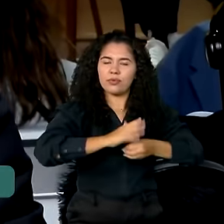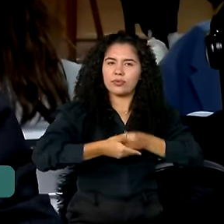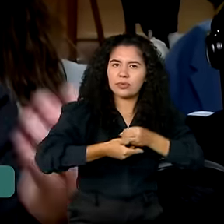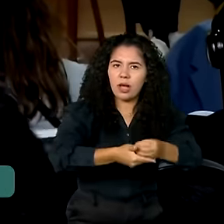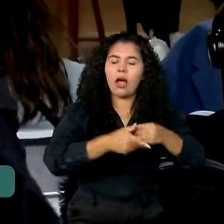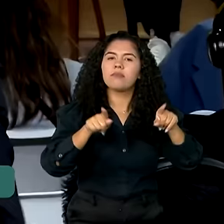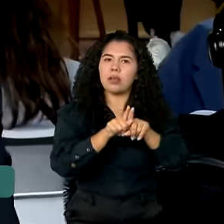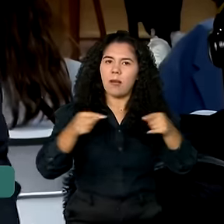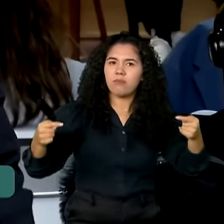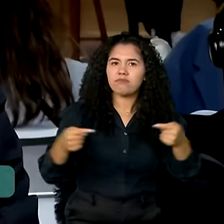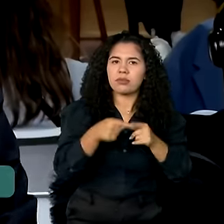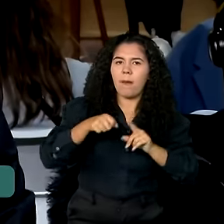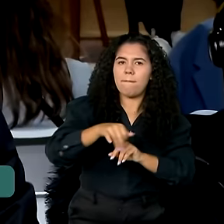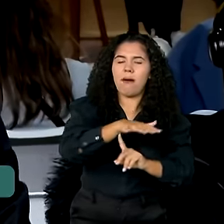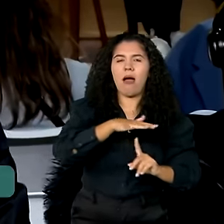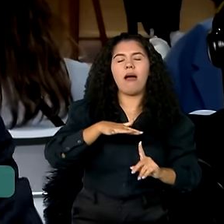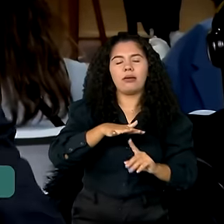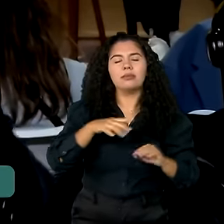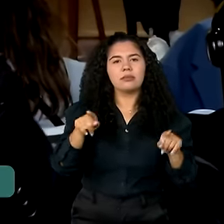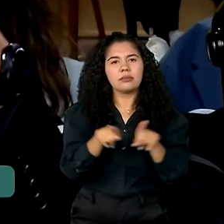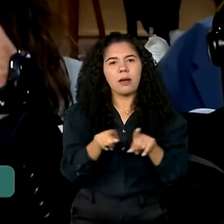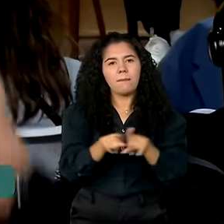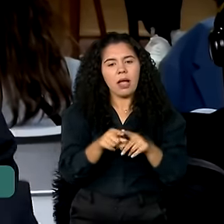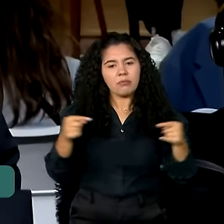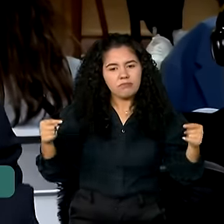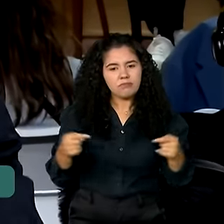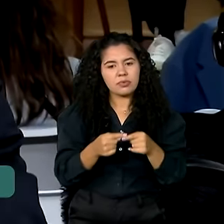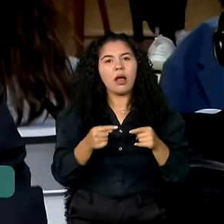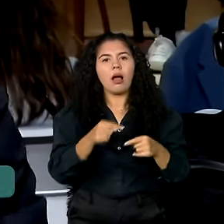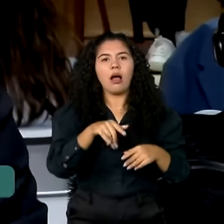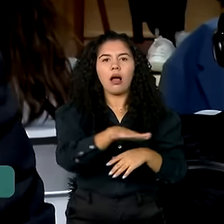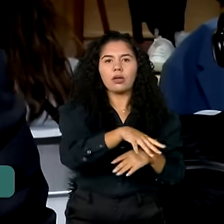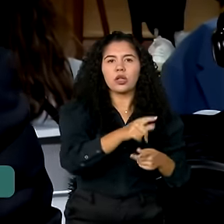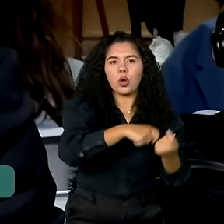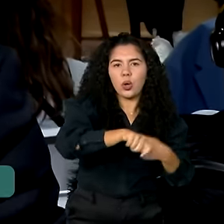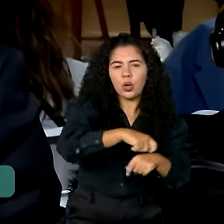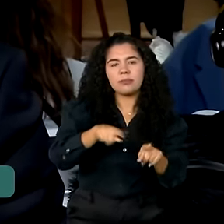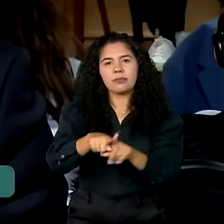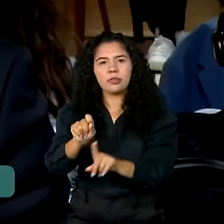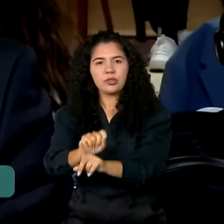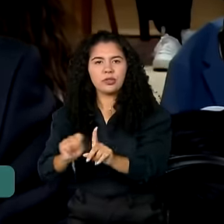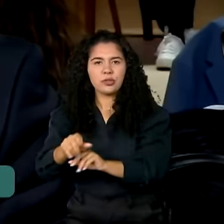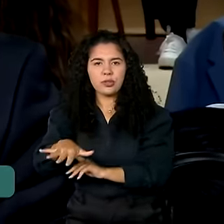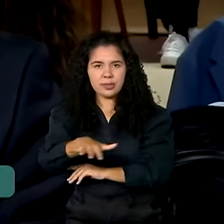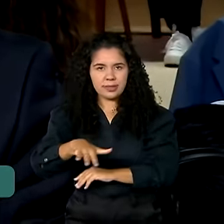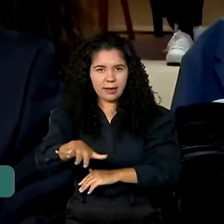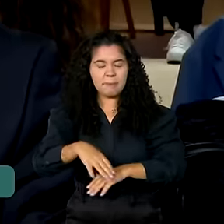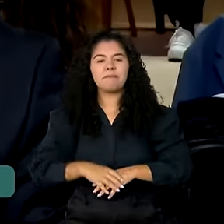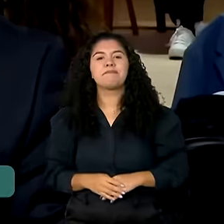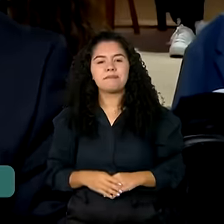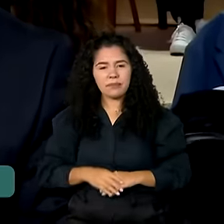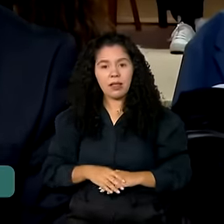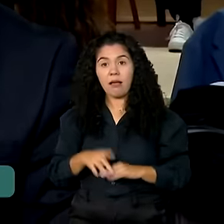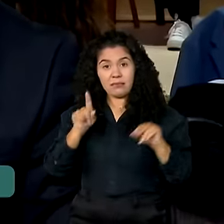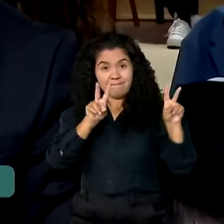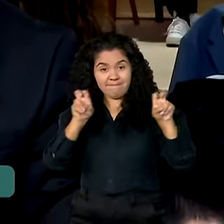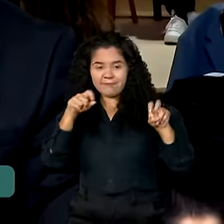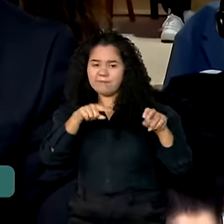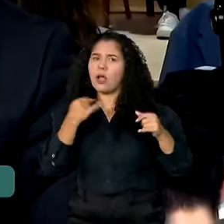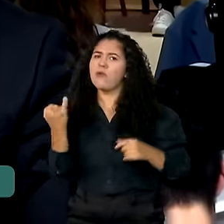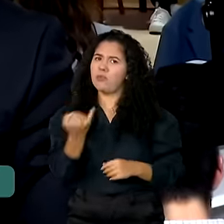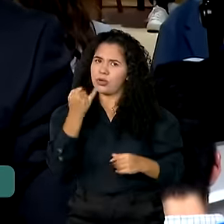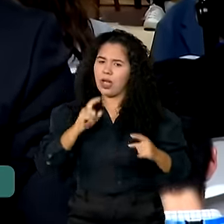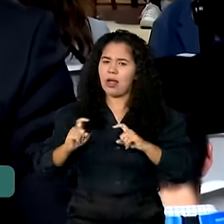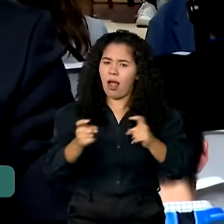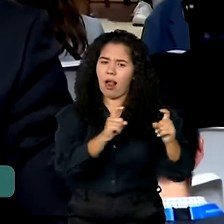vista ambiental e também viável do ponto de vista econômico e social. Certo, presidente, o debate é fundamental, né? E a